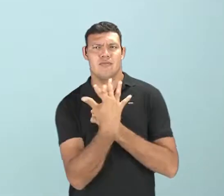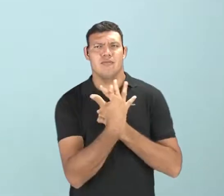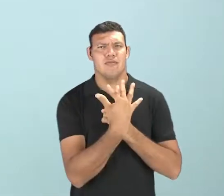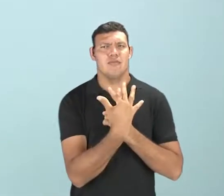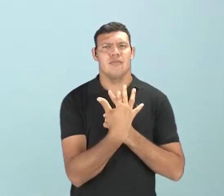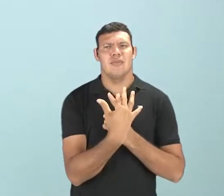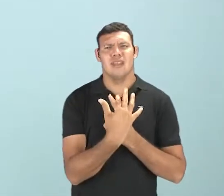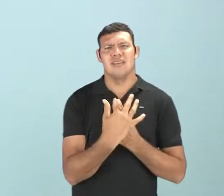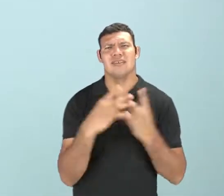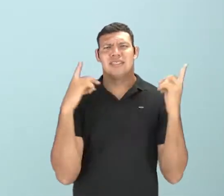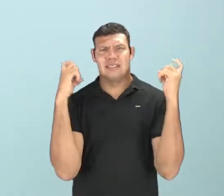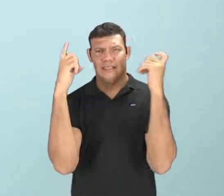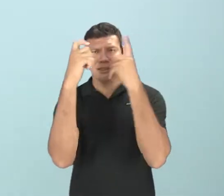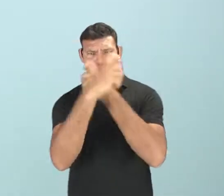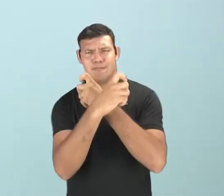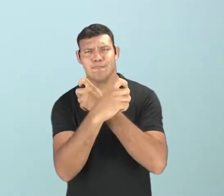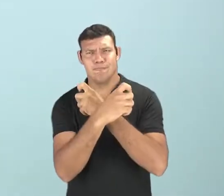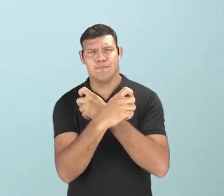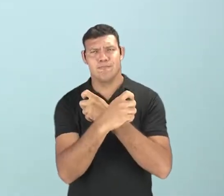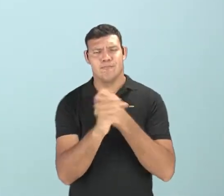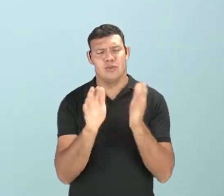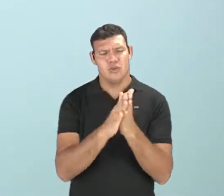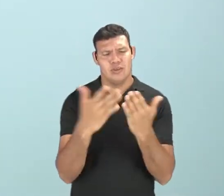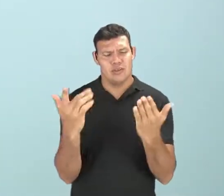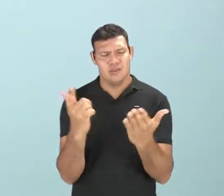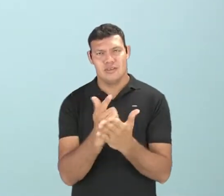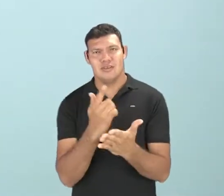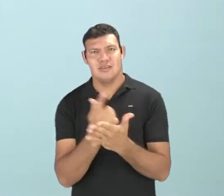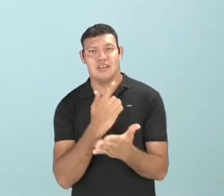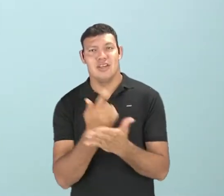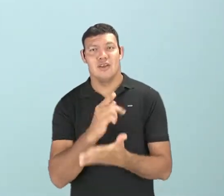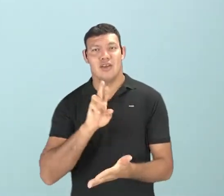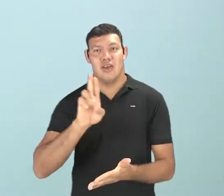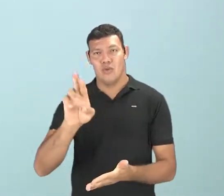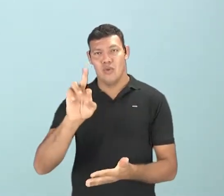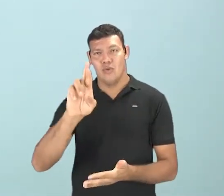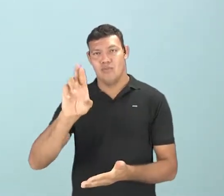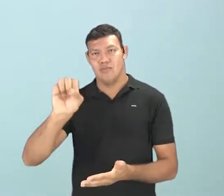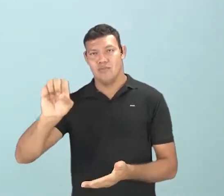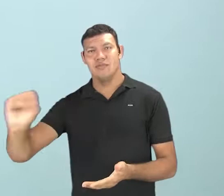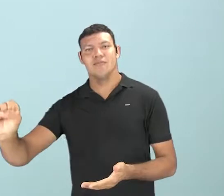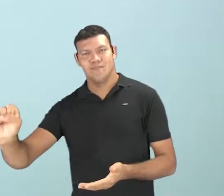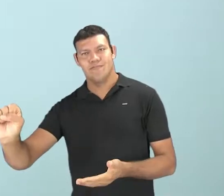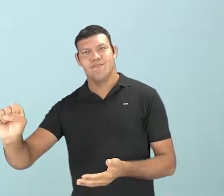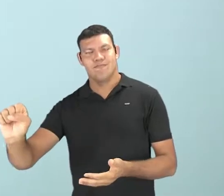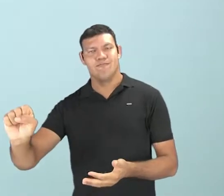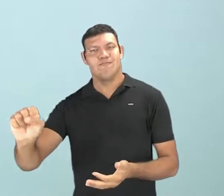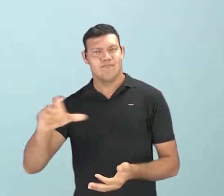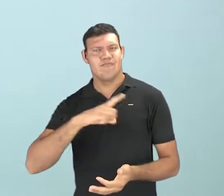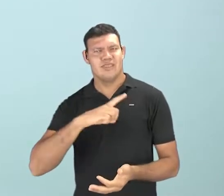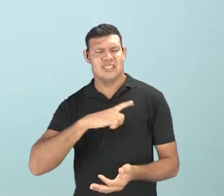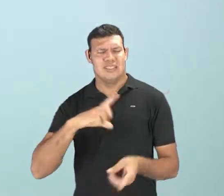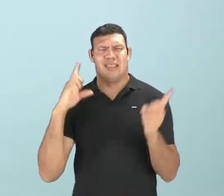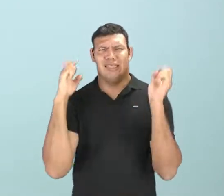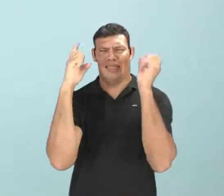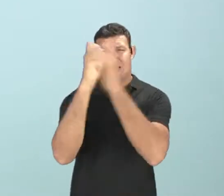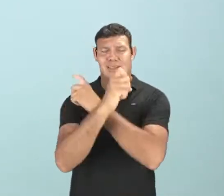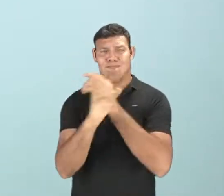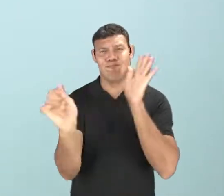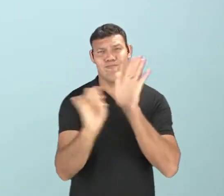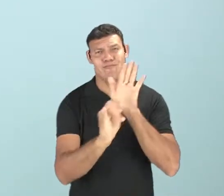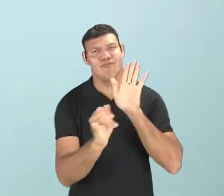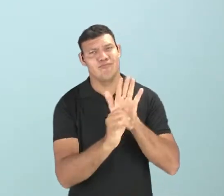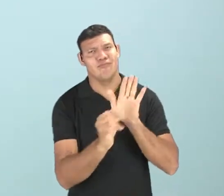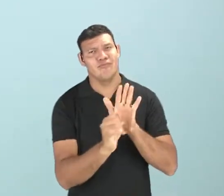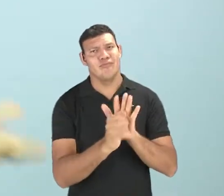tem dificuldade, pessoal, dá uma olhada no seu livro que tem lá URSS, tá? É aquela URSS. Então a gente tem dificuldade de identificar